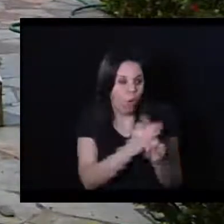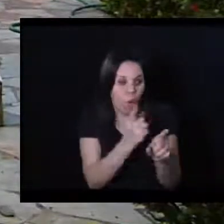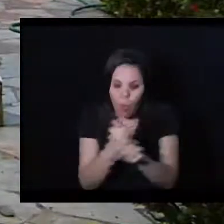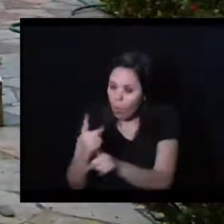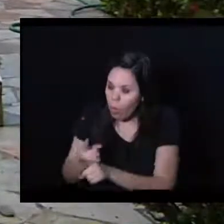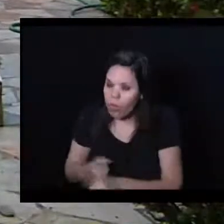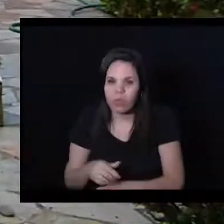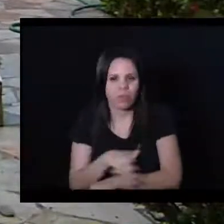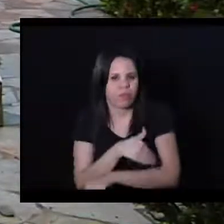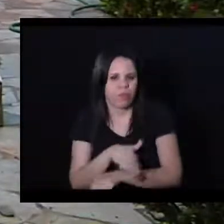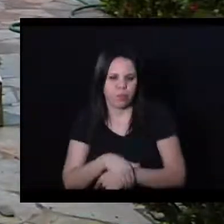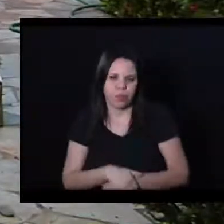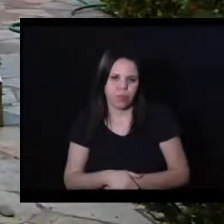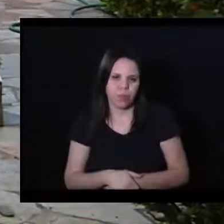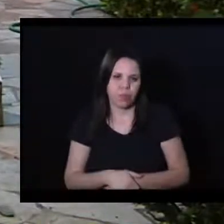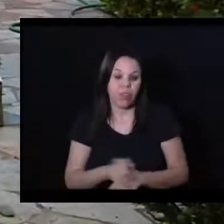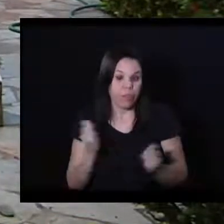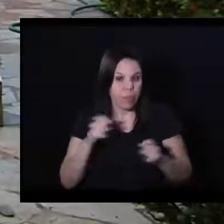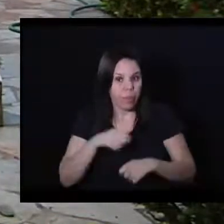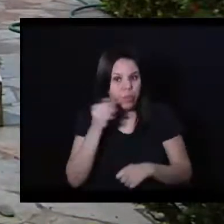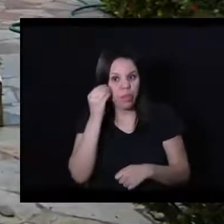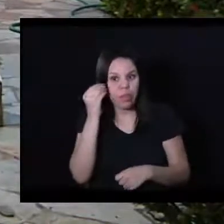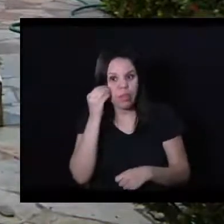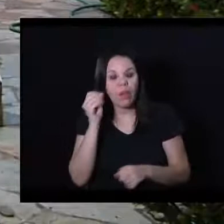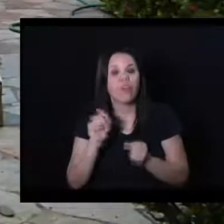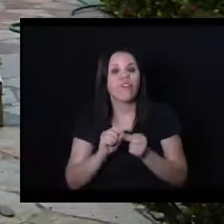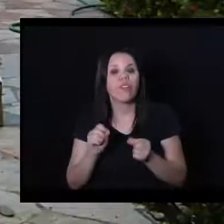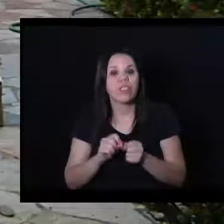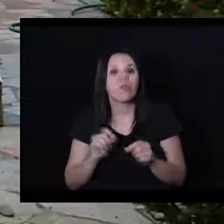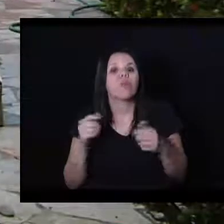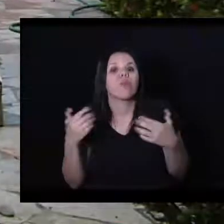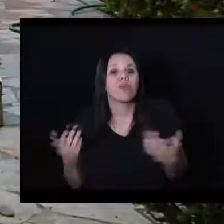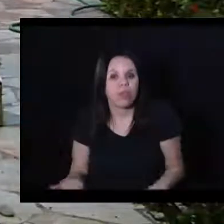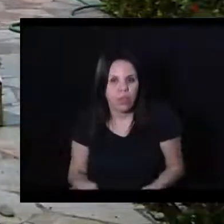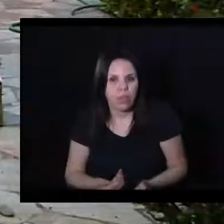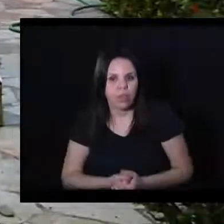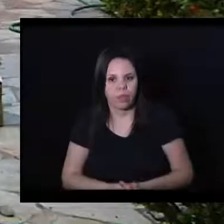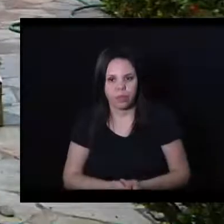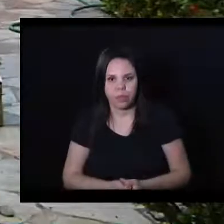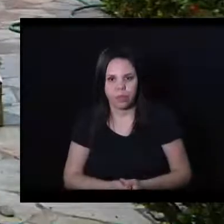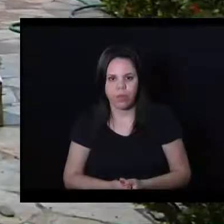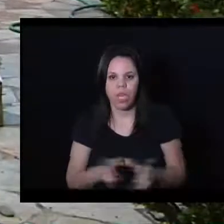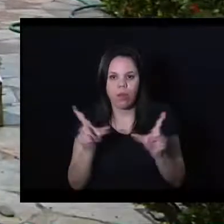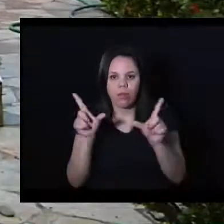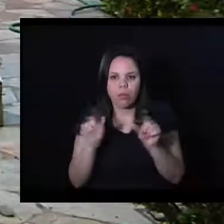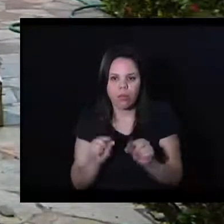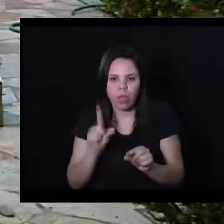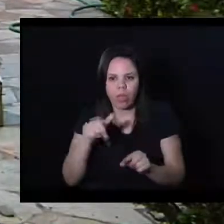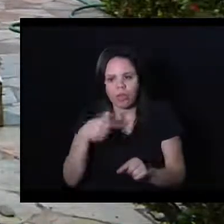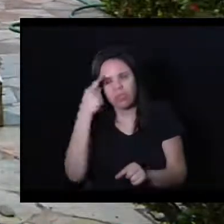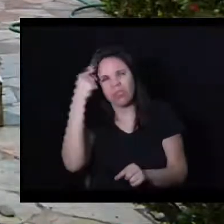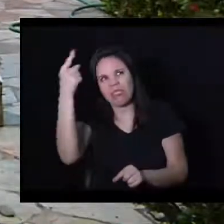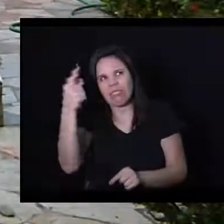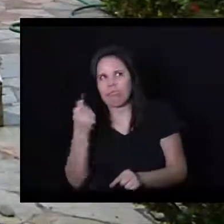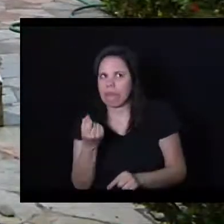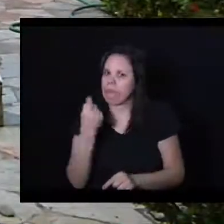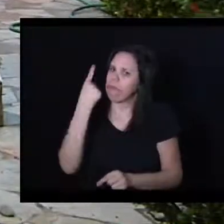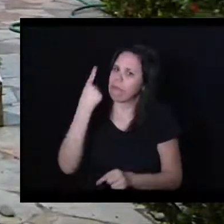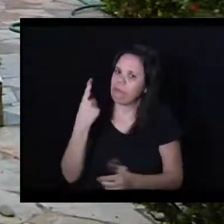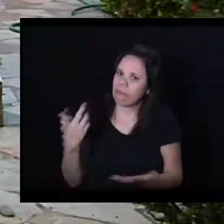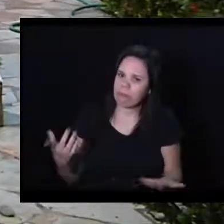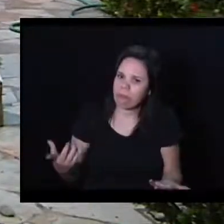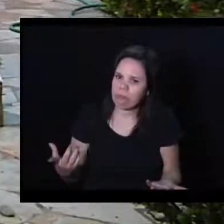encontra. Mas vamos fazer alguma coisa? O que é que nós podemos fazer para começar a diminuir isso? Era uma ideia meio louca, porque diante